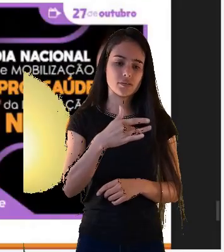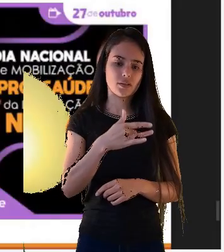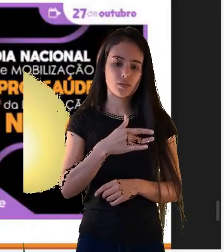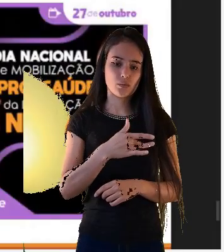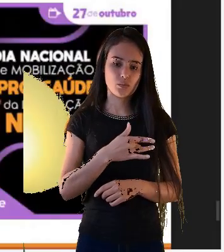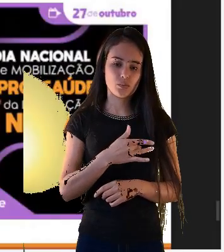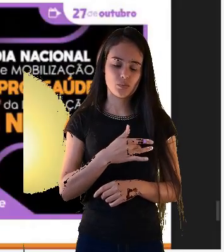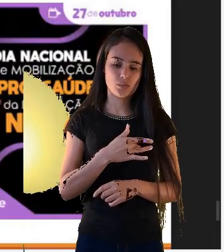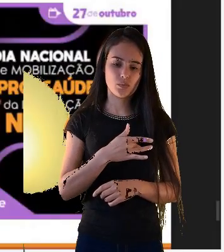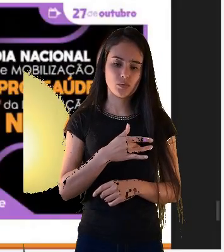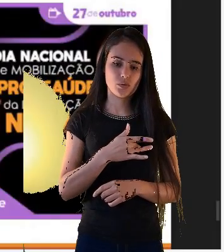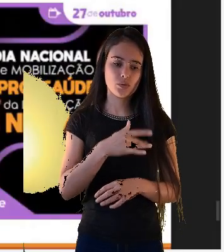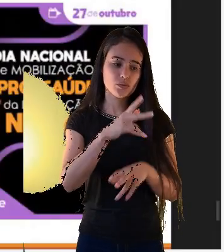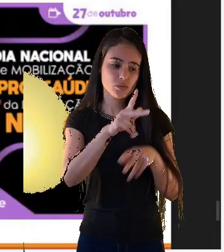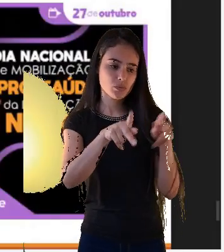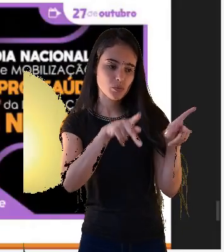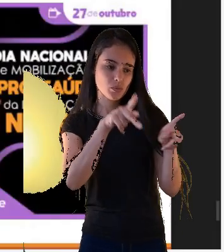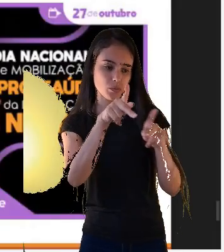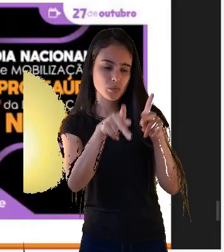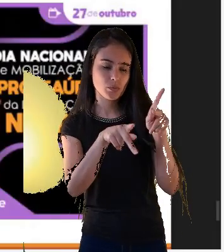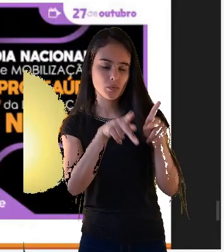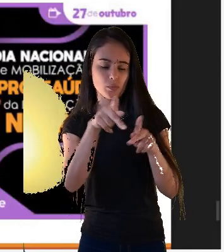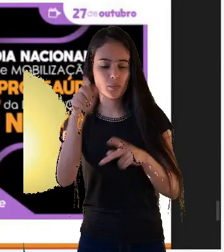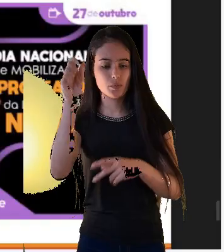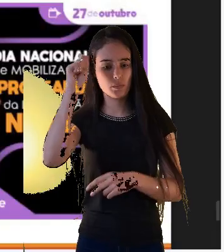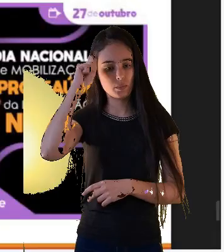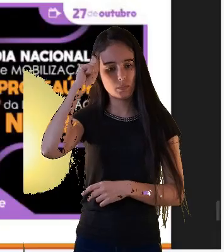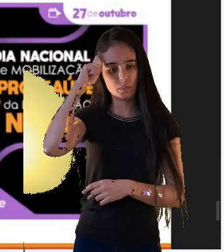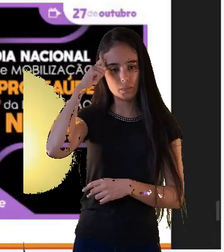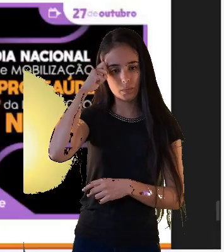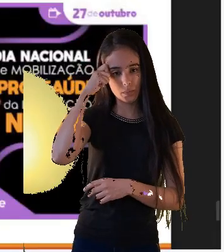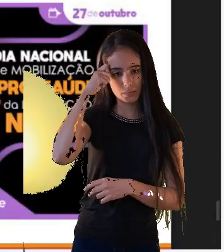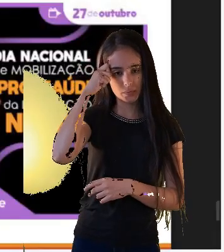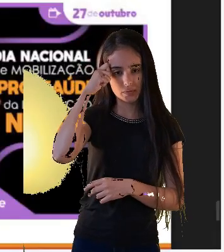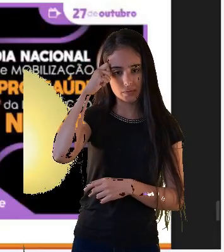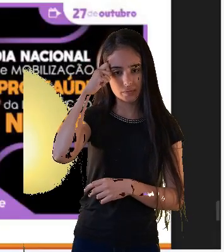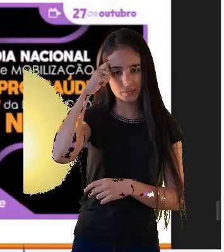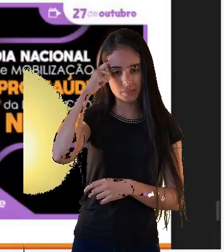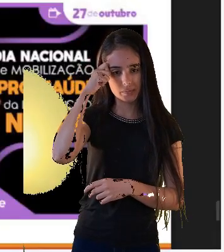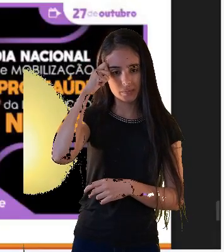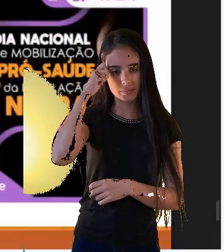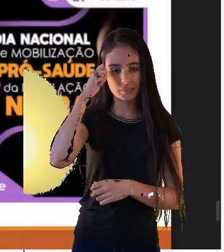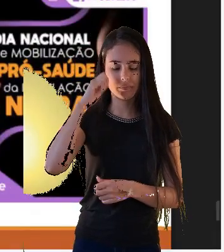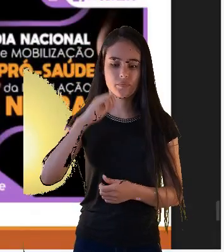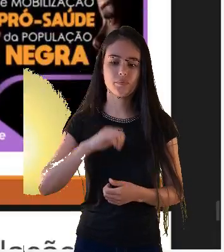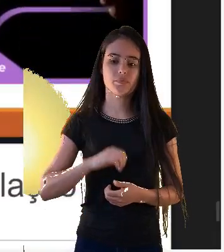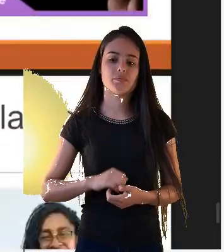especificidades, né, da população negra. Pode passar.